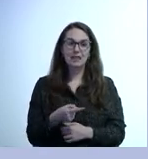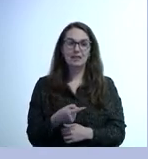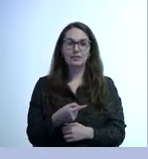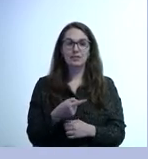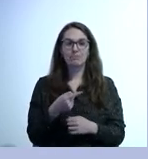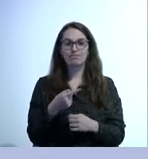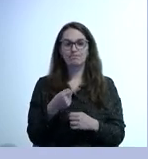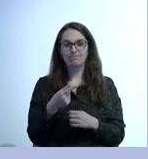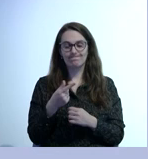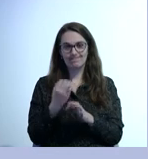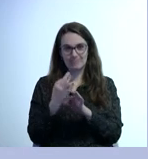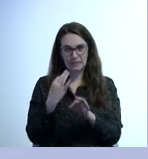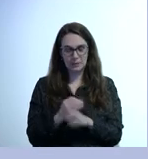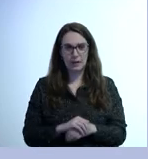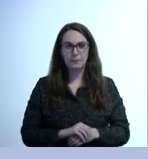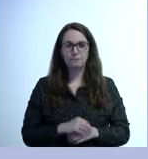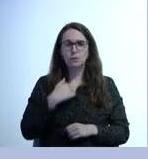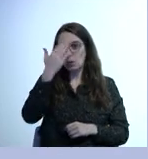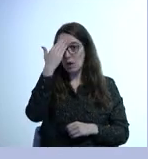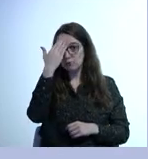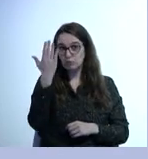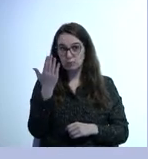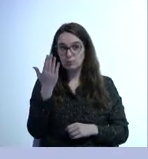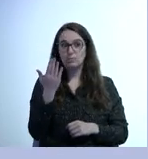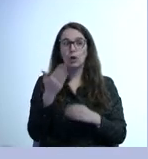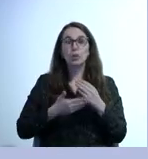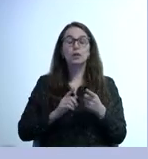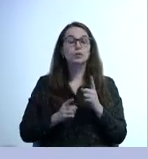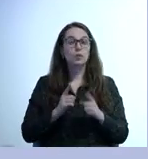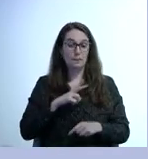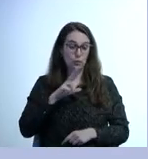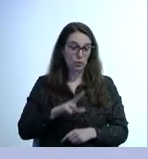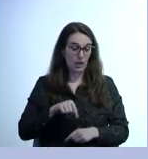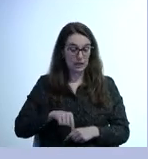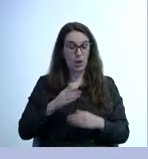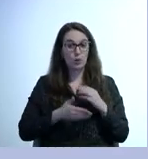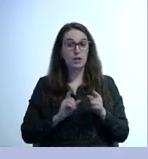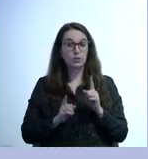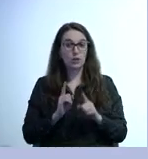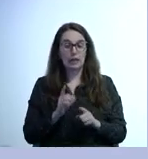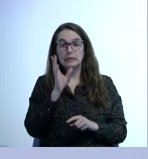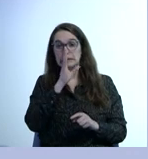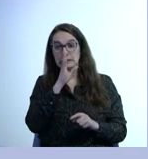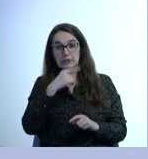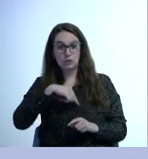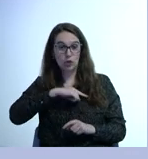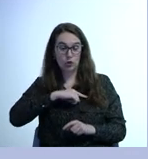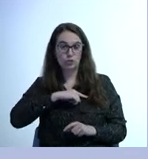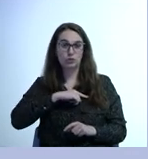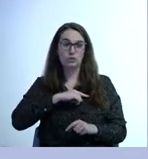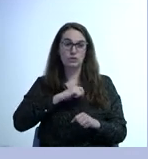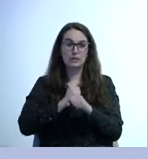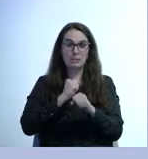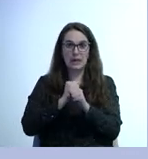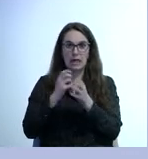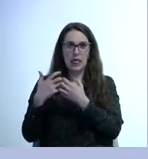tem que ser celebrado. E eu acho que, em todo o caso, o que acontece em Portugal é que, apesar de nós trabalharmos